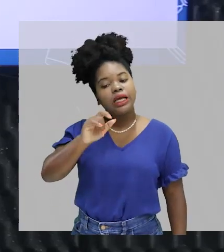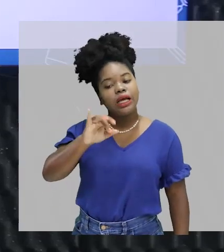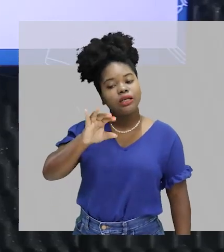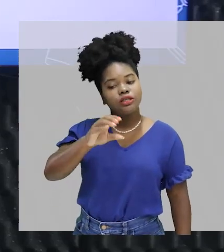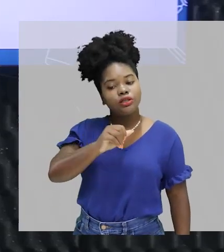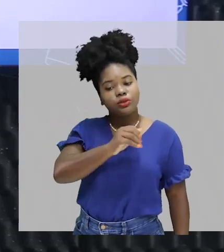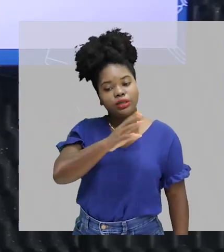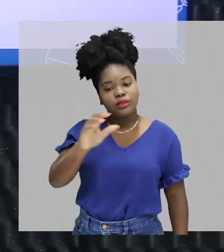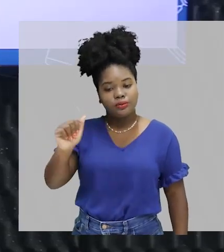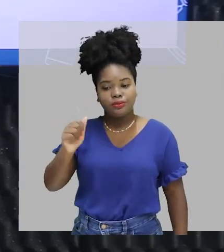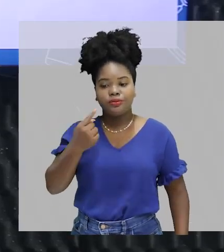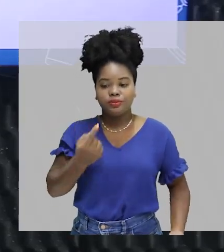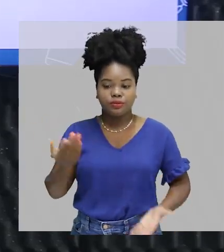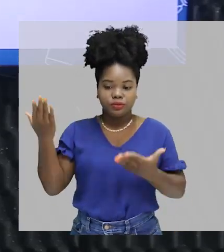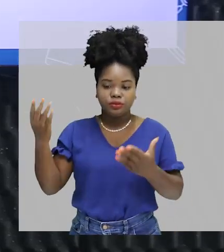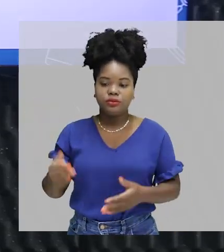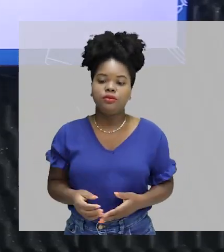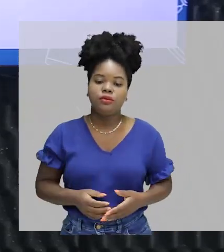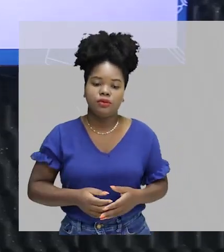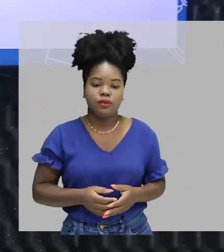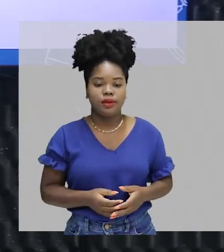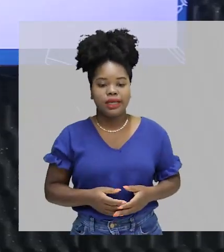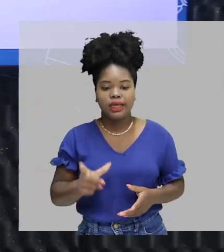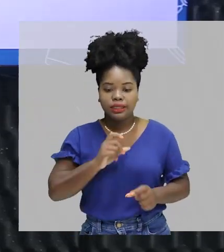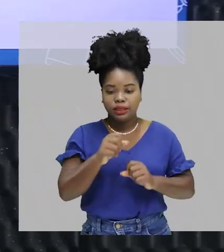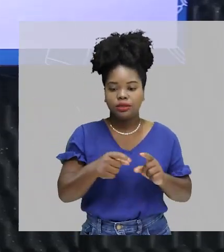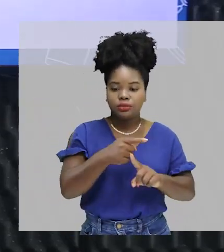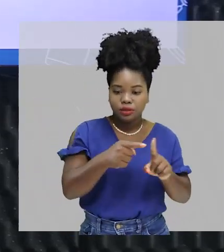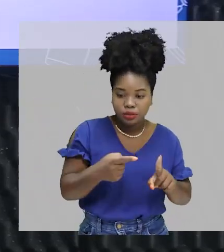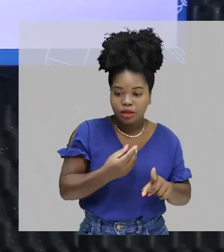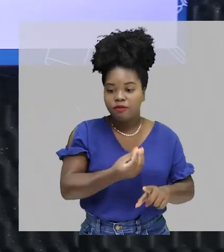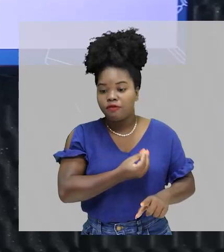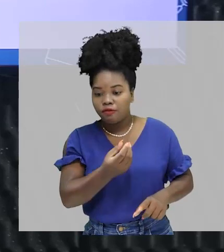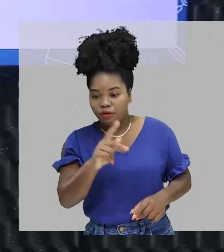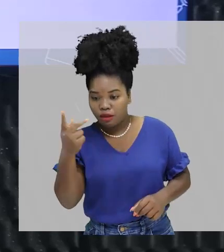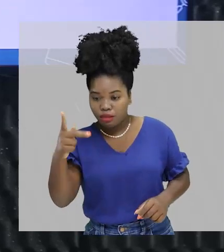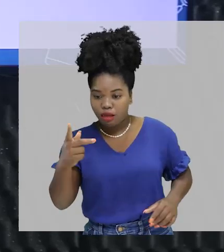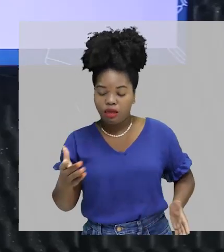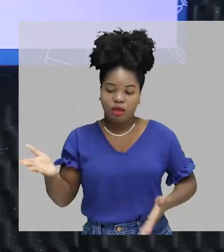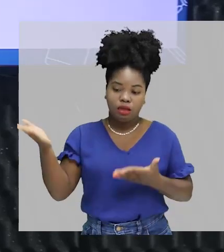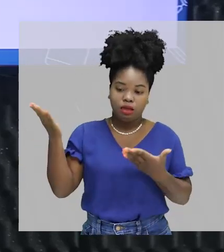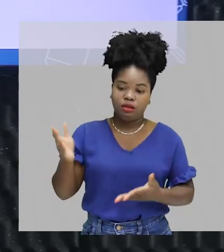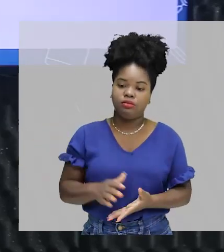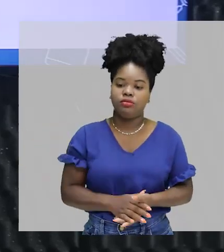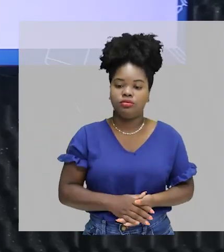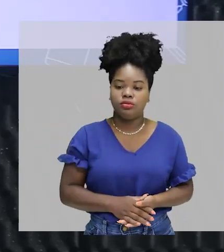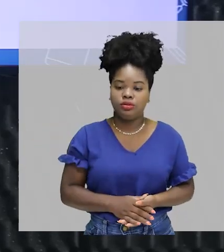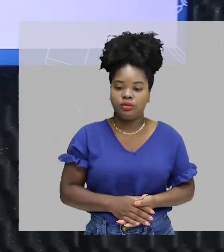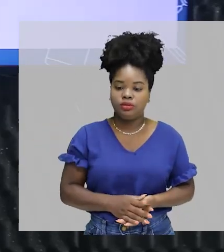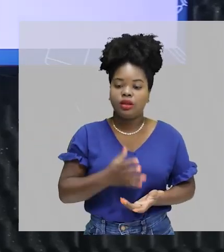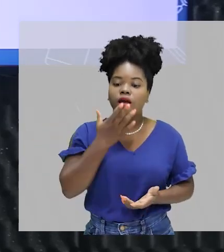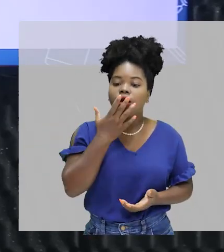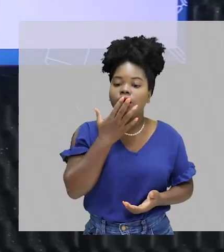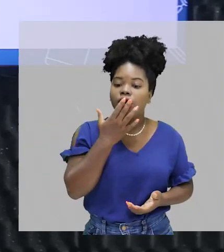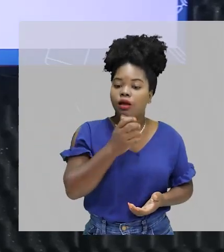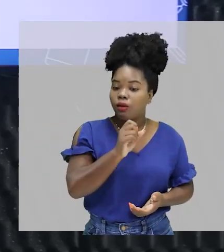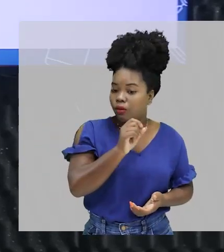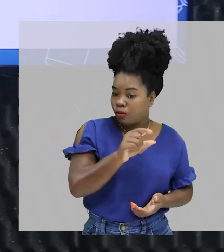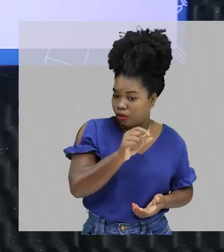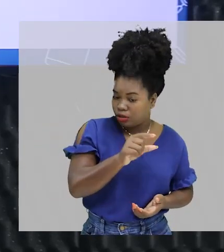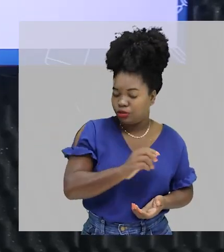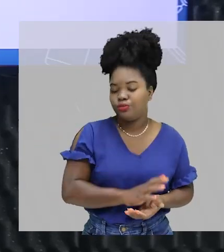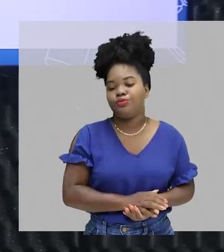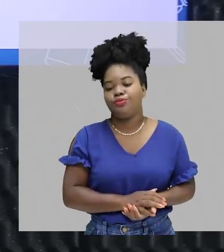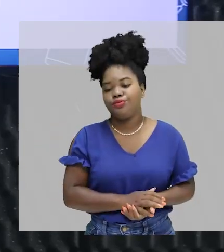radiação. E ao lado nós temos a meia-vida deles, né, as meias-vidas. Ó, o do urânio